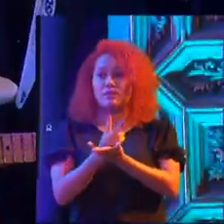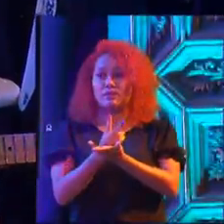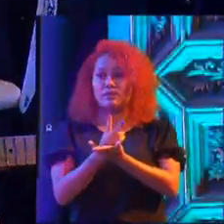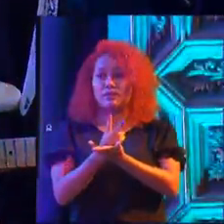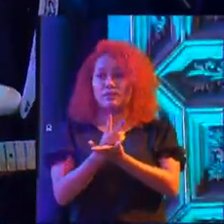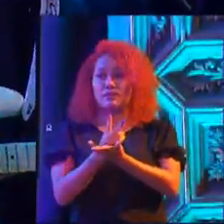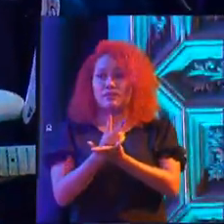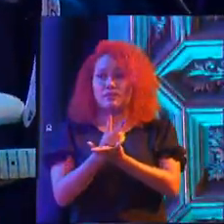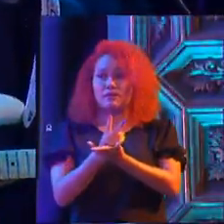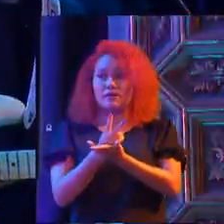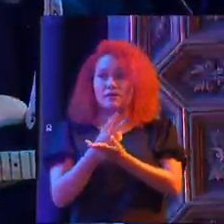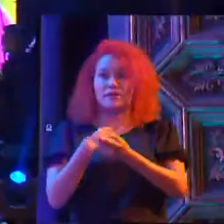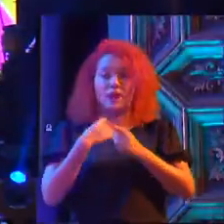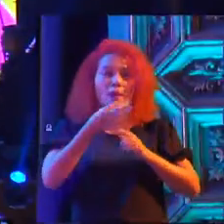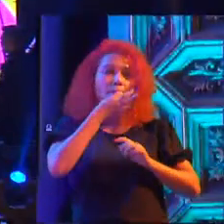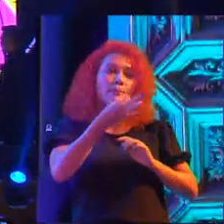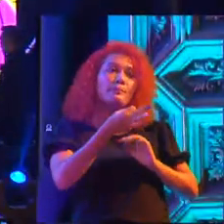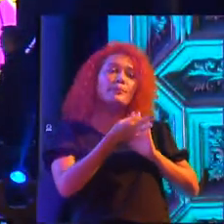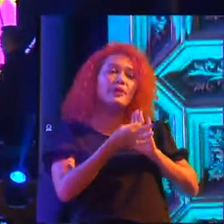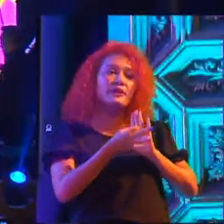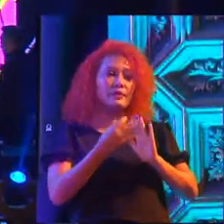isso é uma opinião pessoal minha,